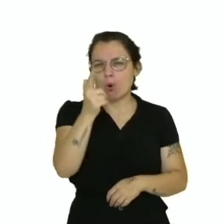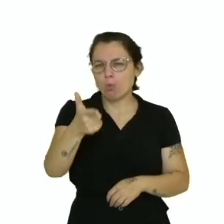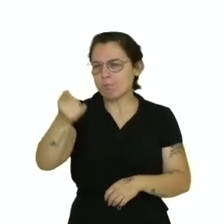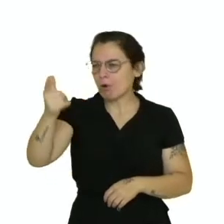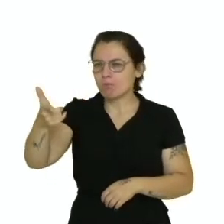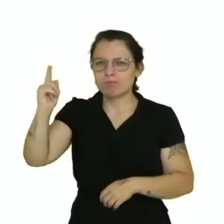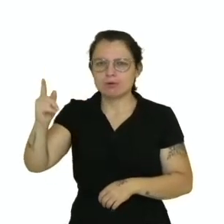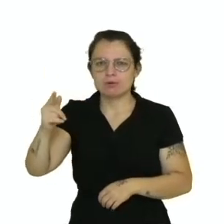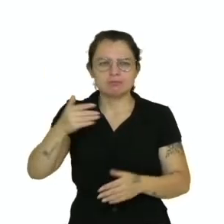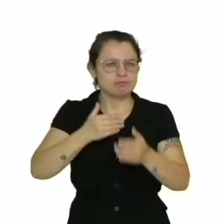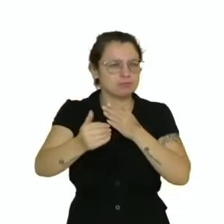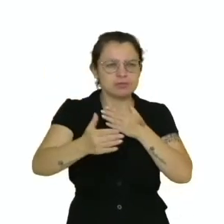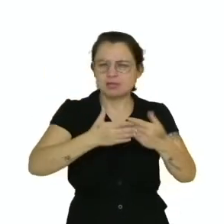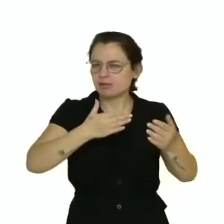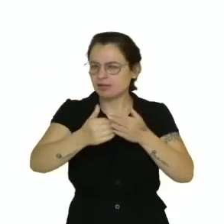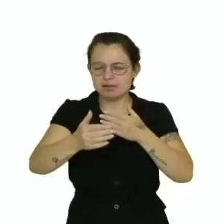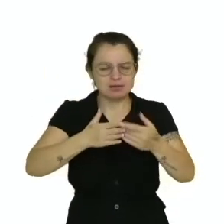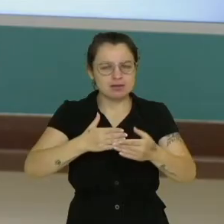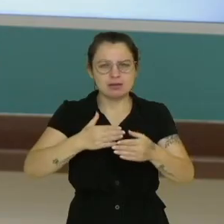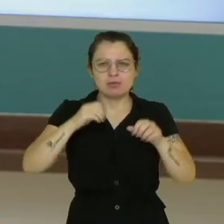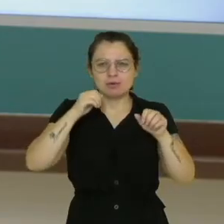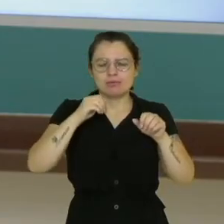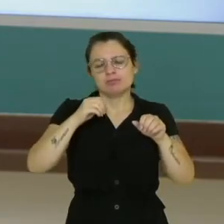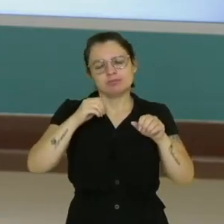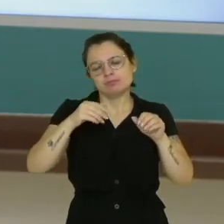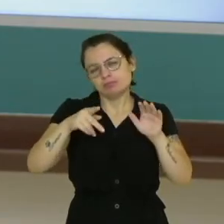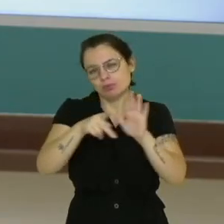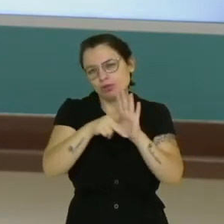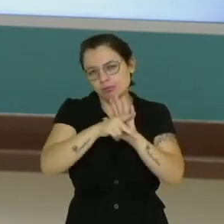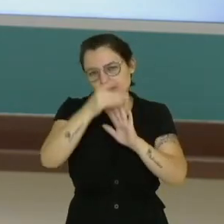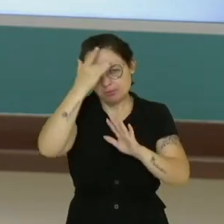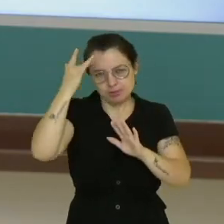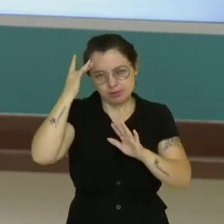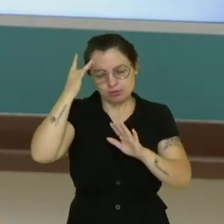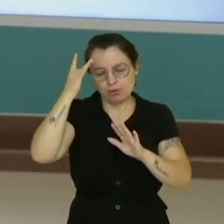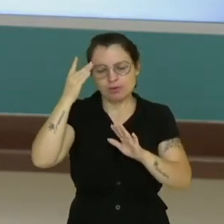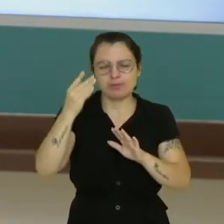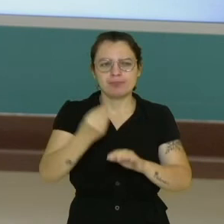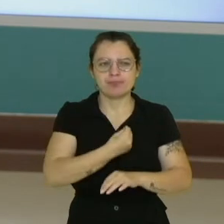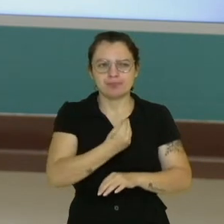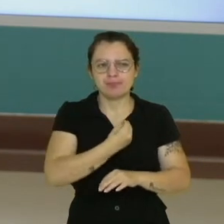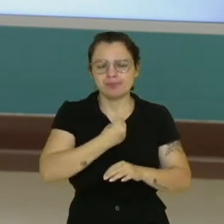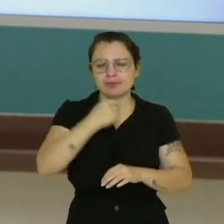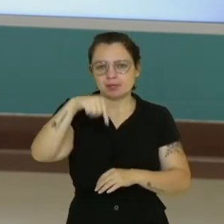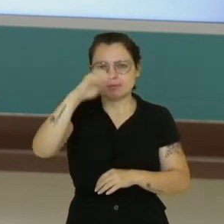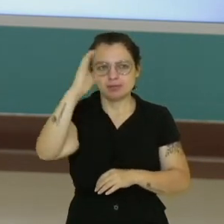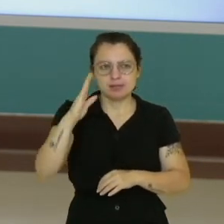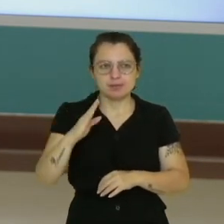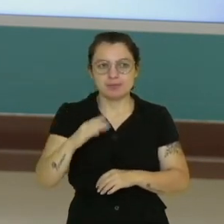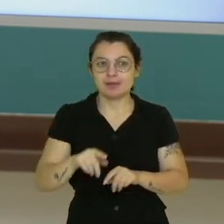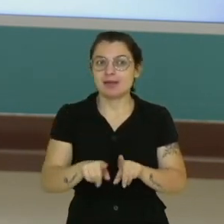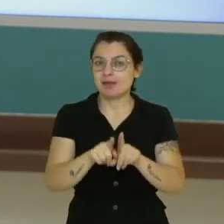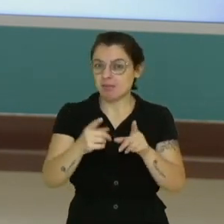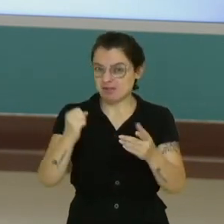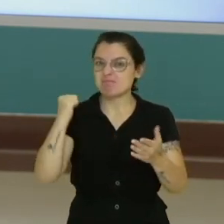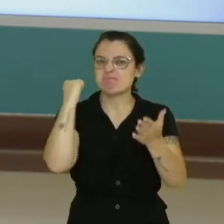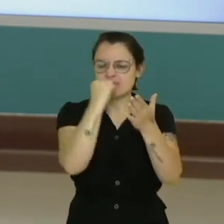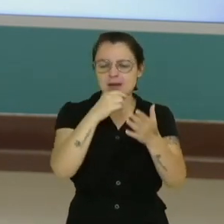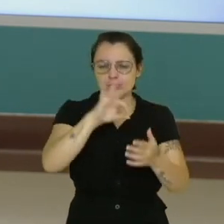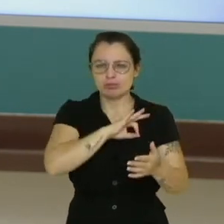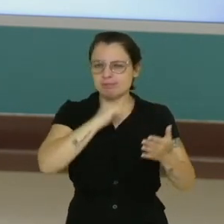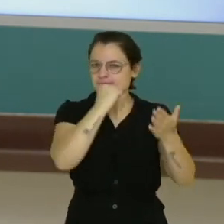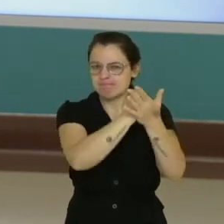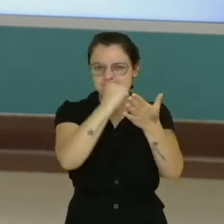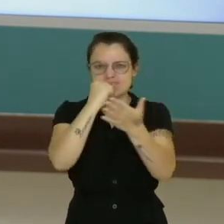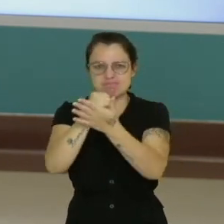não tinha esse negócio de bala de borracha na época, não. Era armamento letal que eles usavam. E baleando um operário que